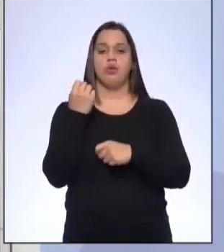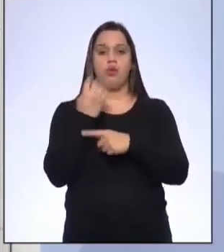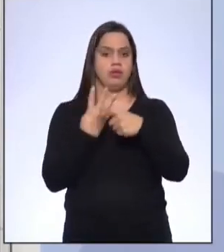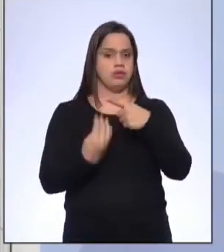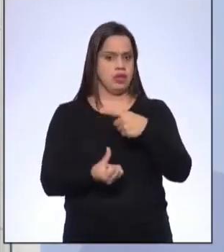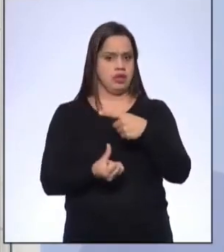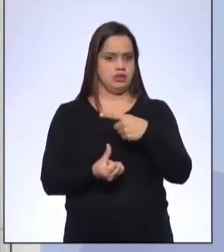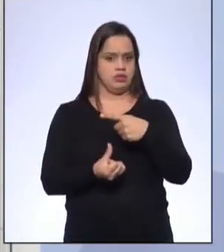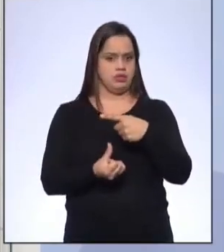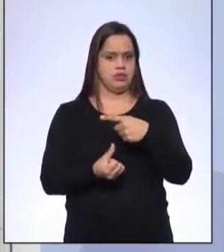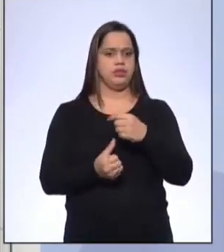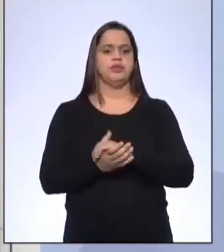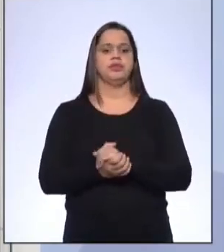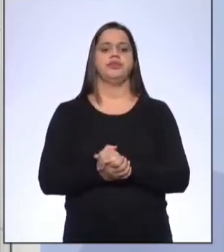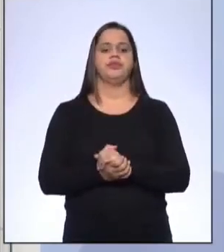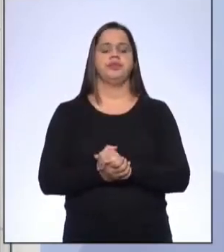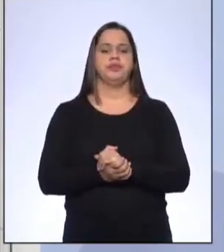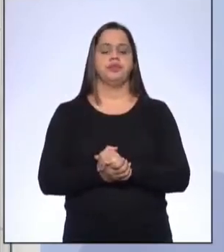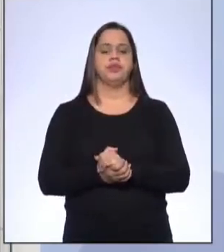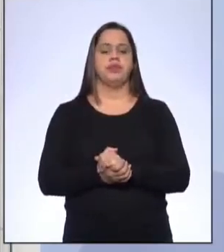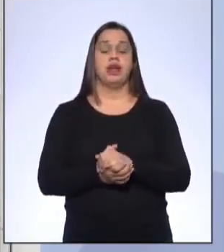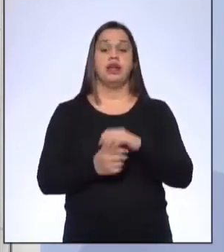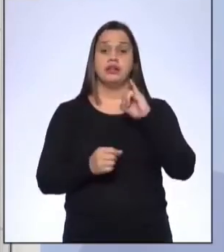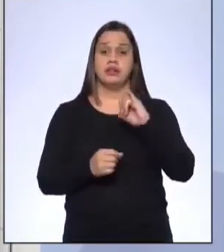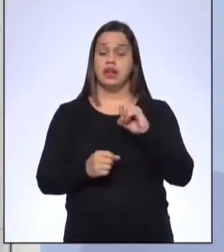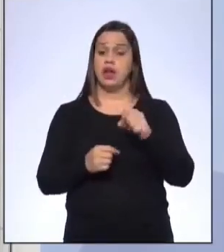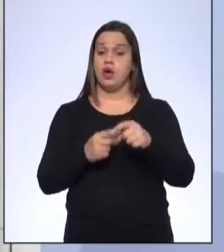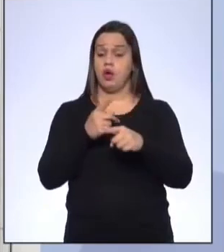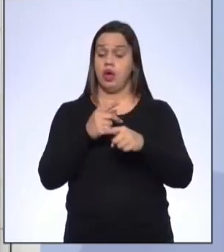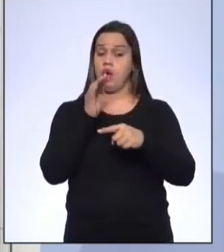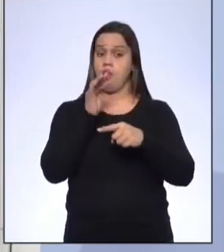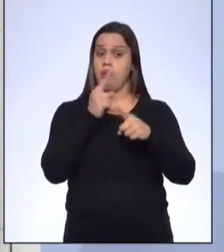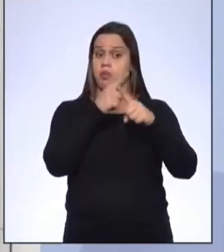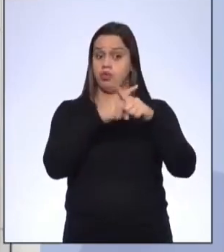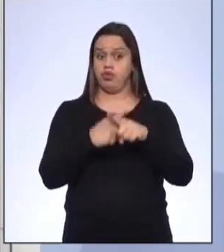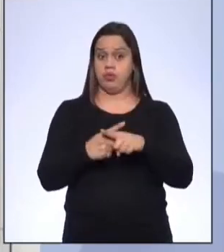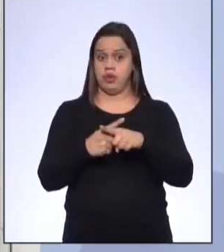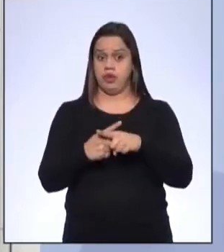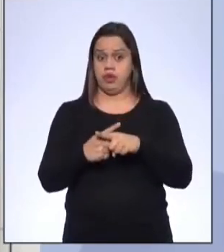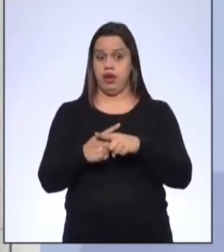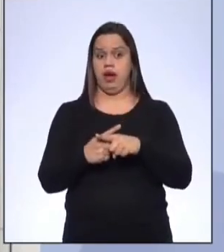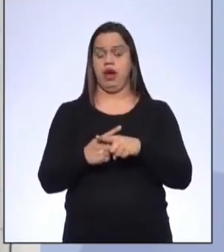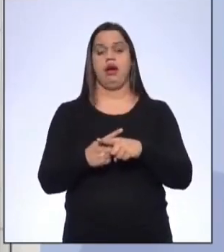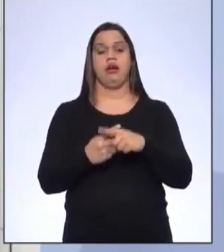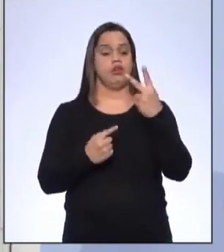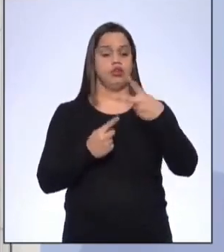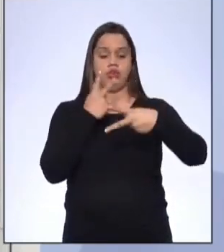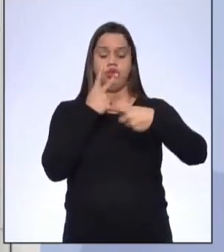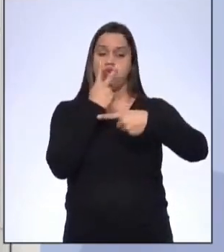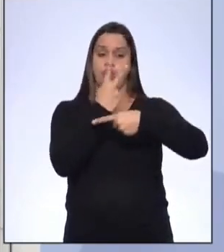4/6, concordo? Se eu multiplicar a fração original por 3, eu vou encontrar quem?